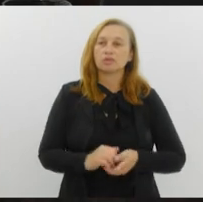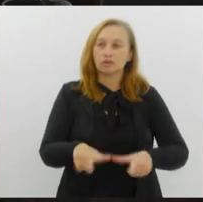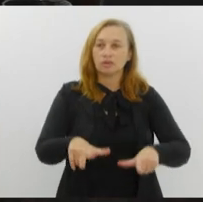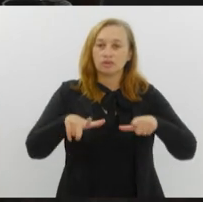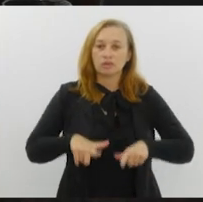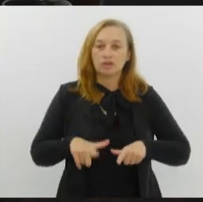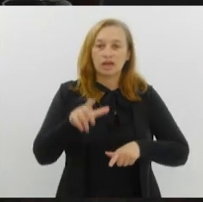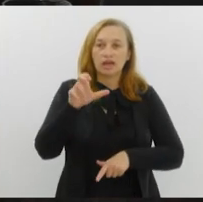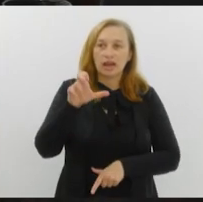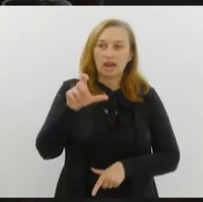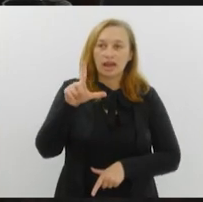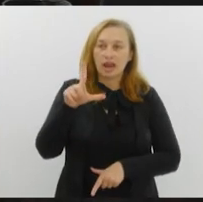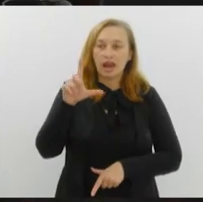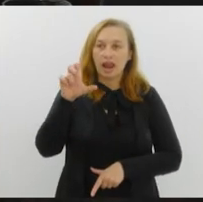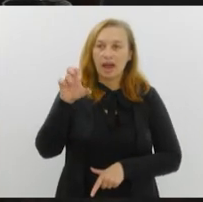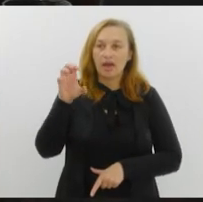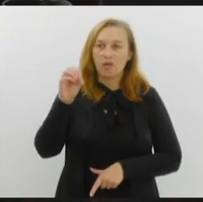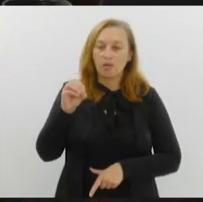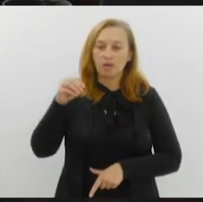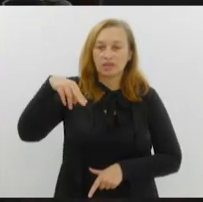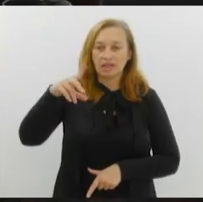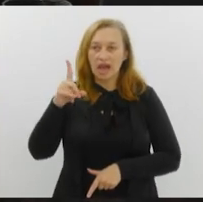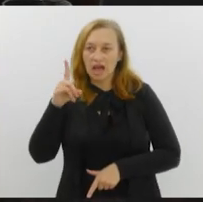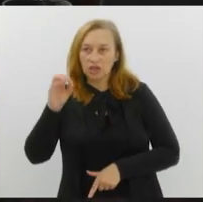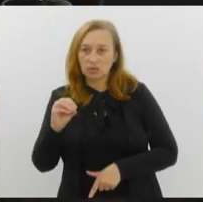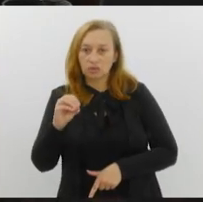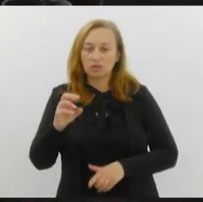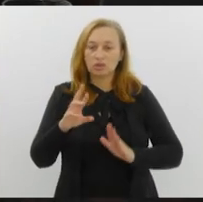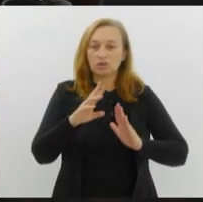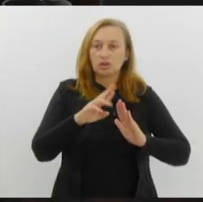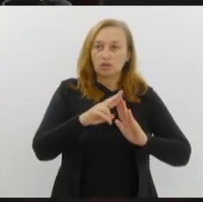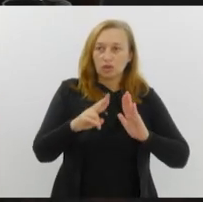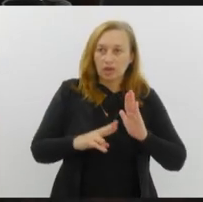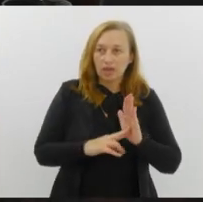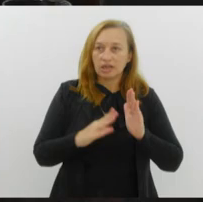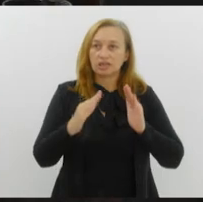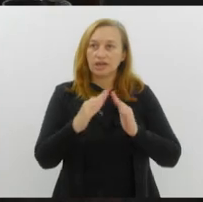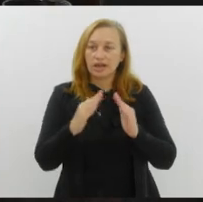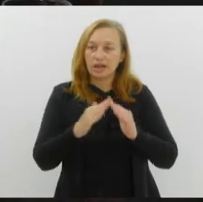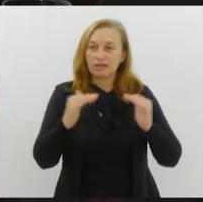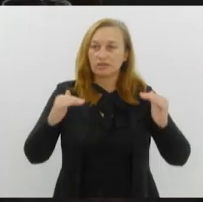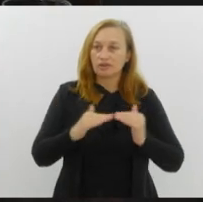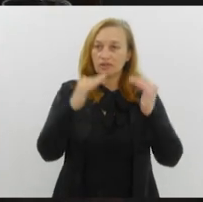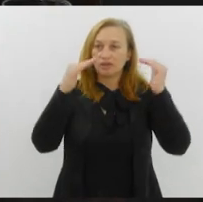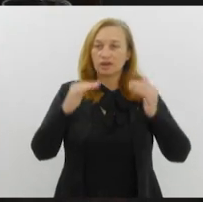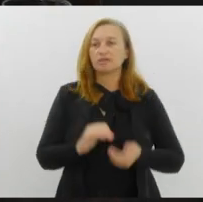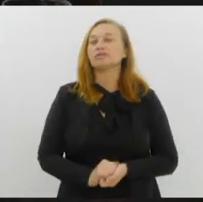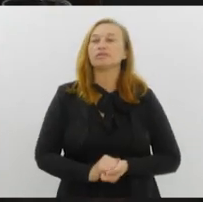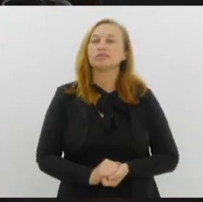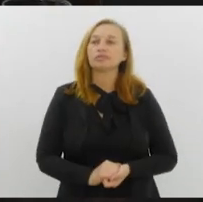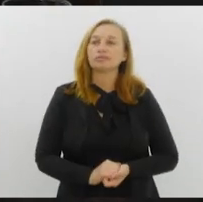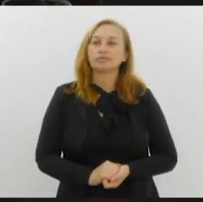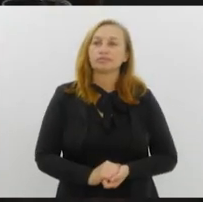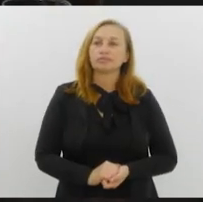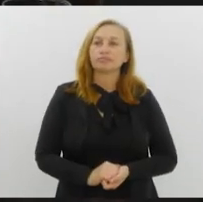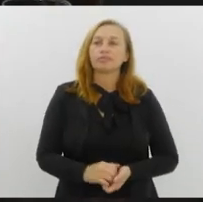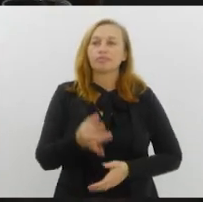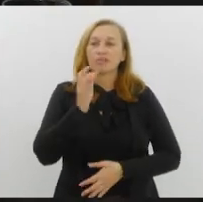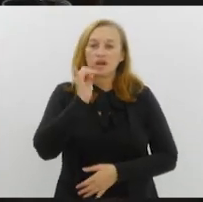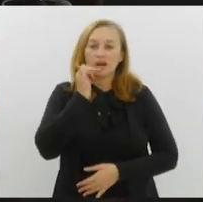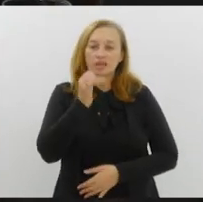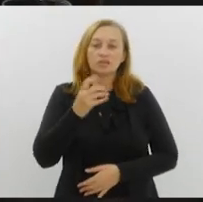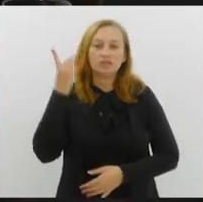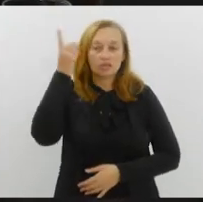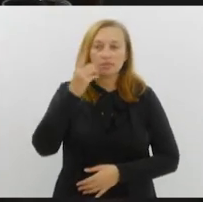senhor Leonardo César Jardim. Parecer da comissão de normas internas e proposições externas, favorável. Relator,